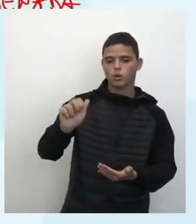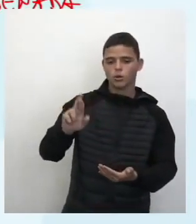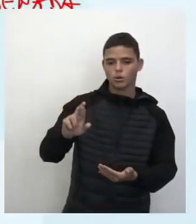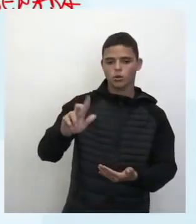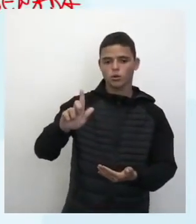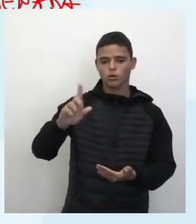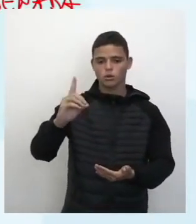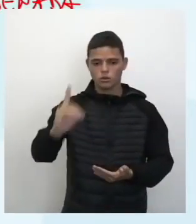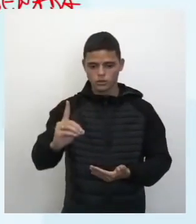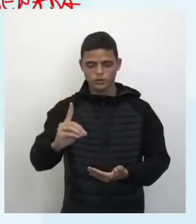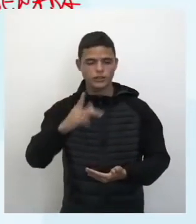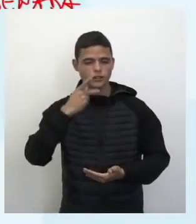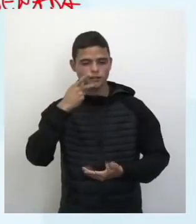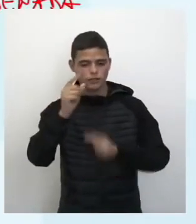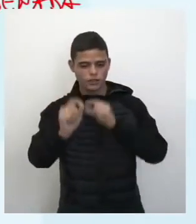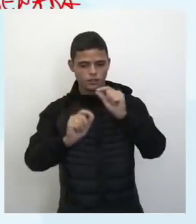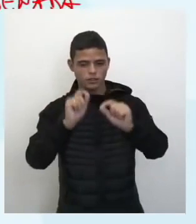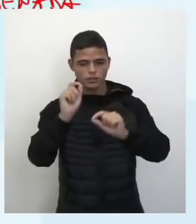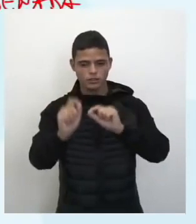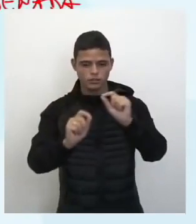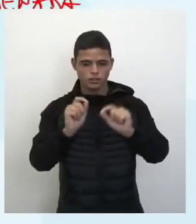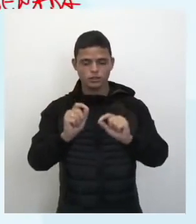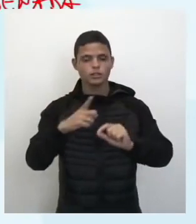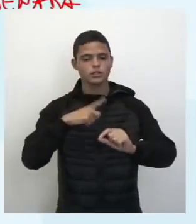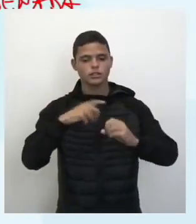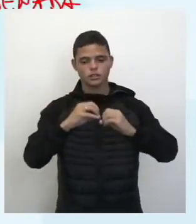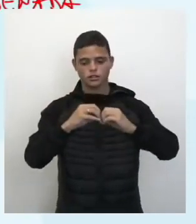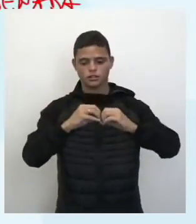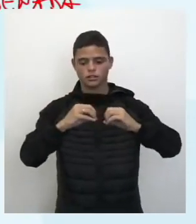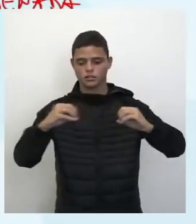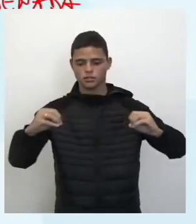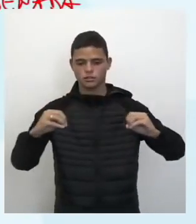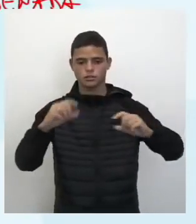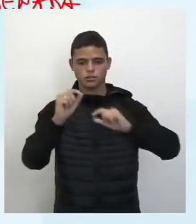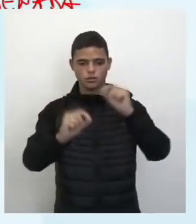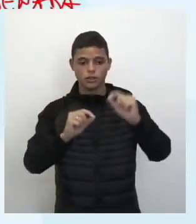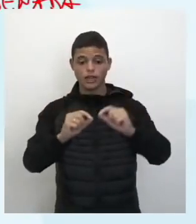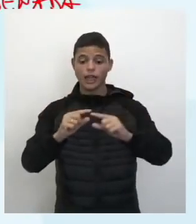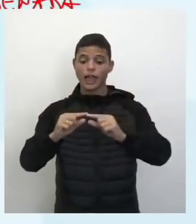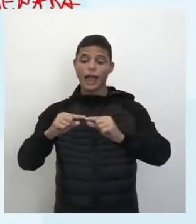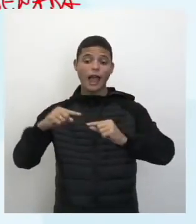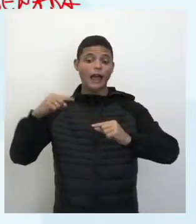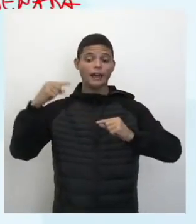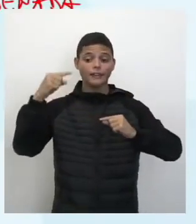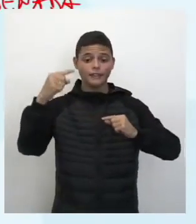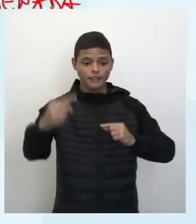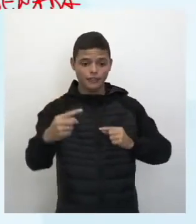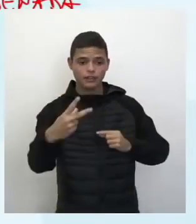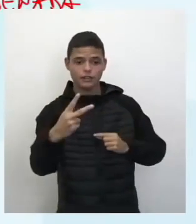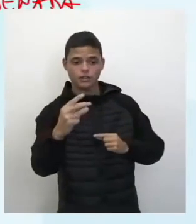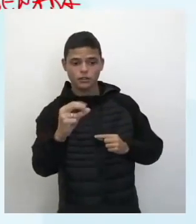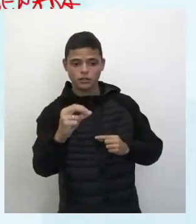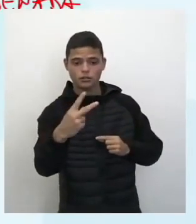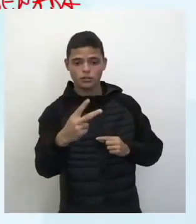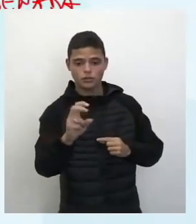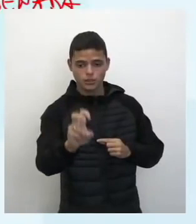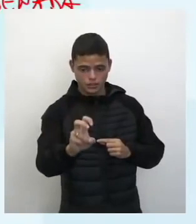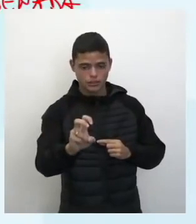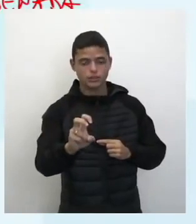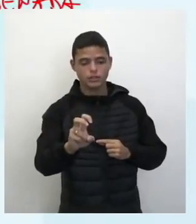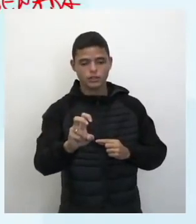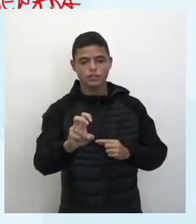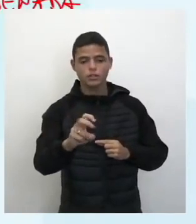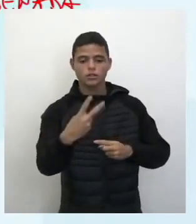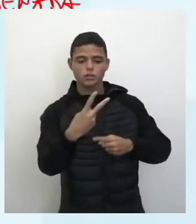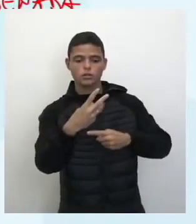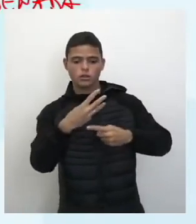diz isso, e aí a partir do que vem a oração, que até 2025, 2/3 da população mundial deverão enfrentar